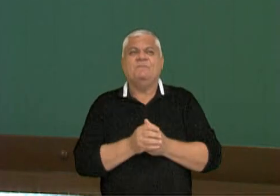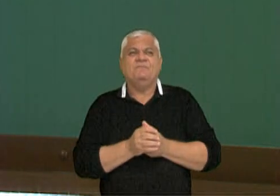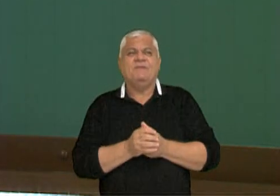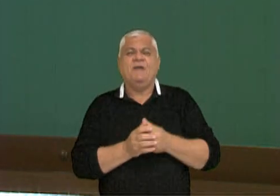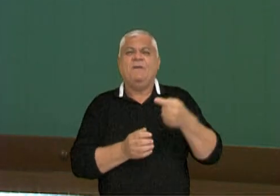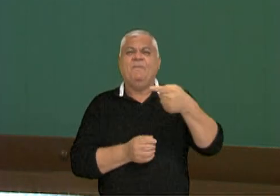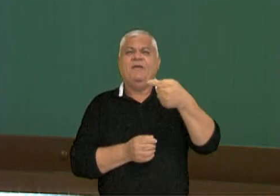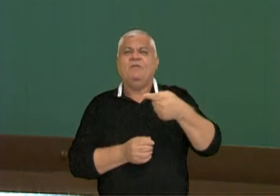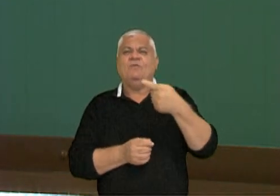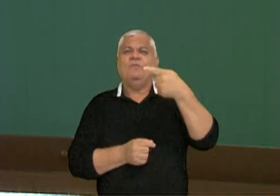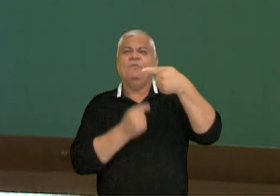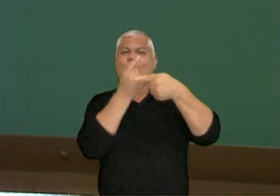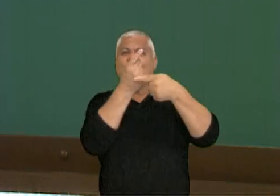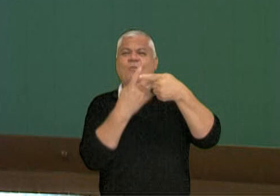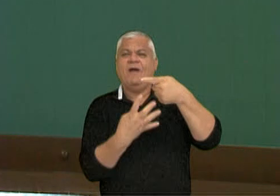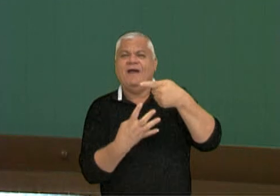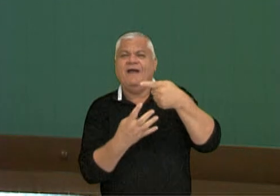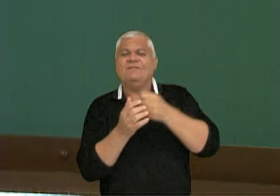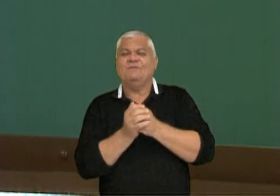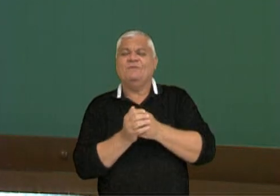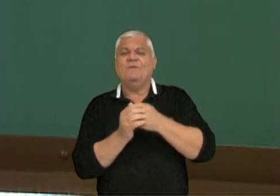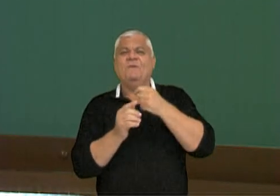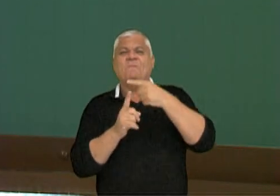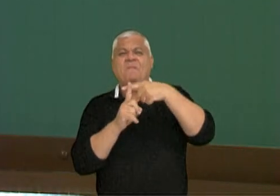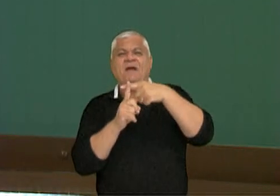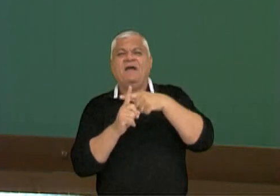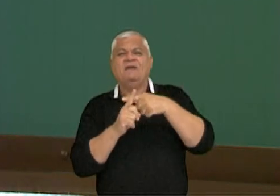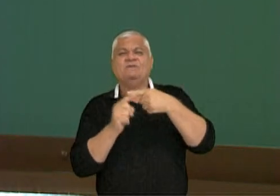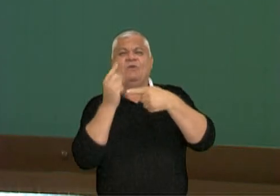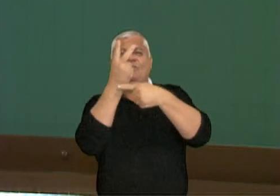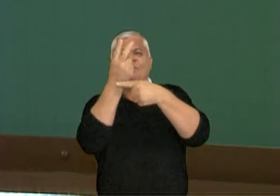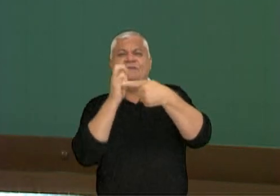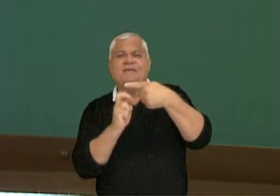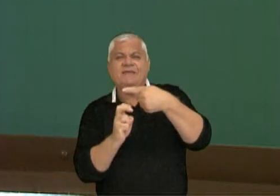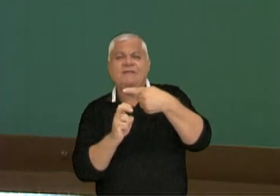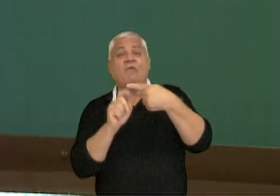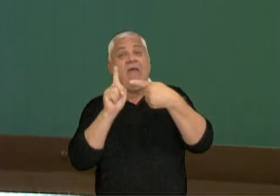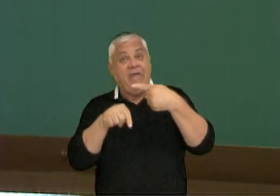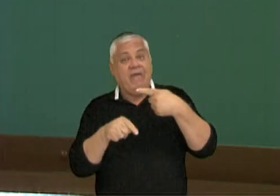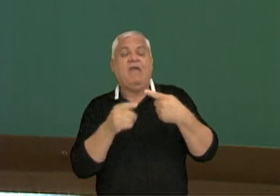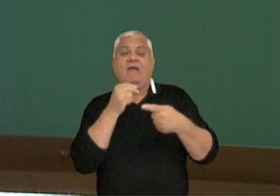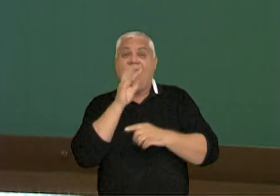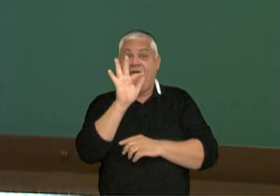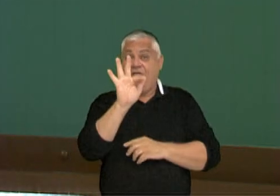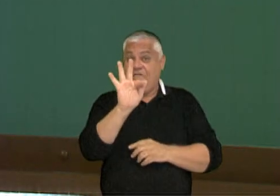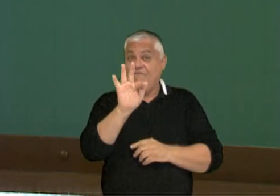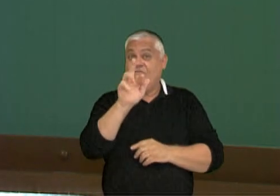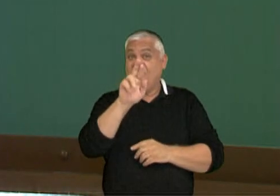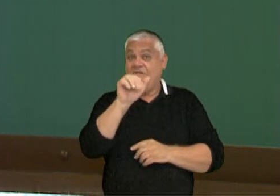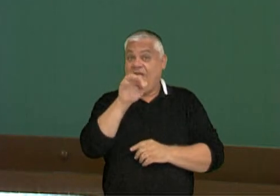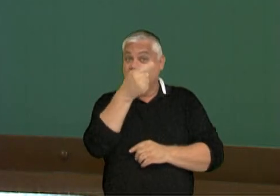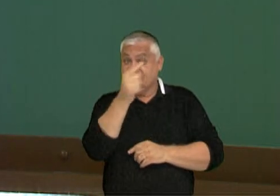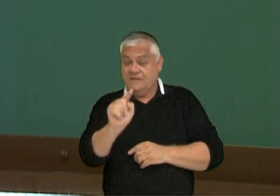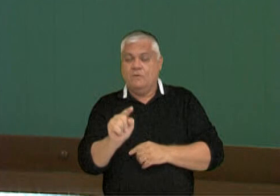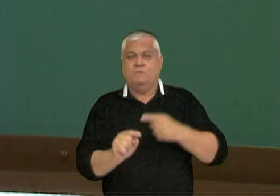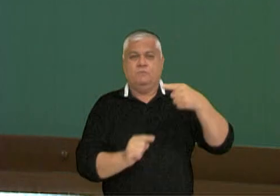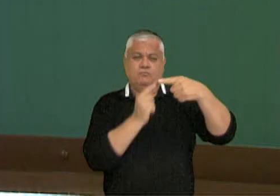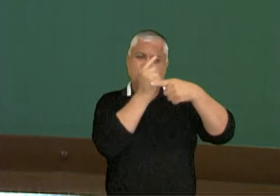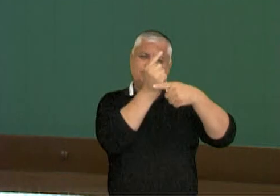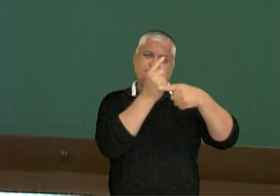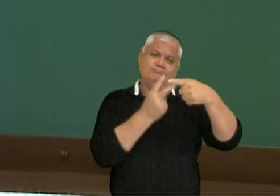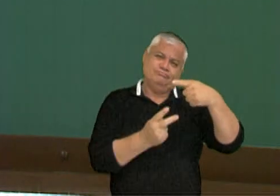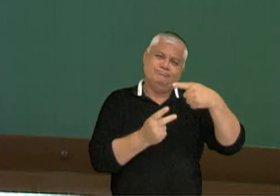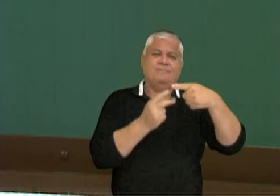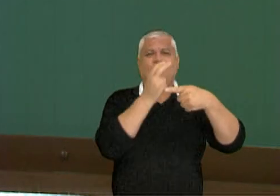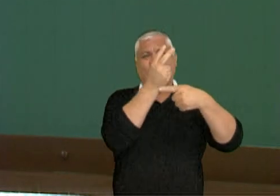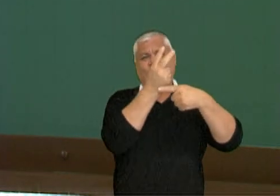menos 1/4, mais 2/5, eles são valores fracionários ou decimais. Então, nós